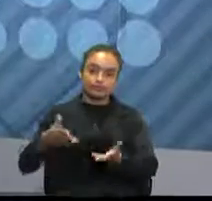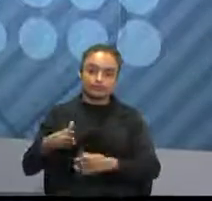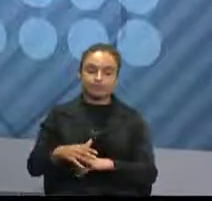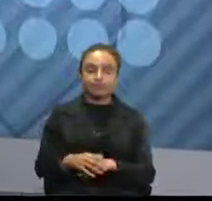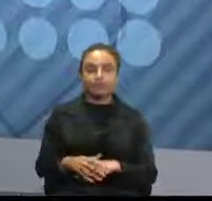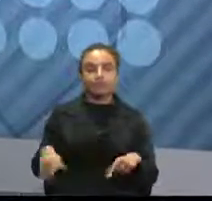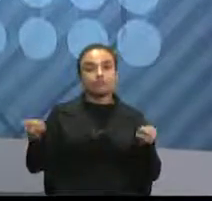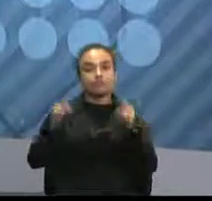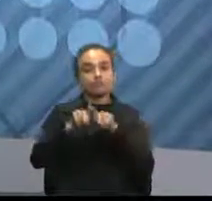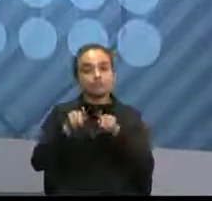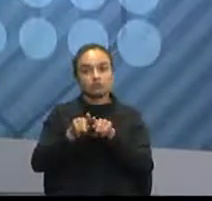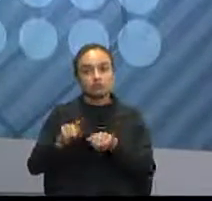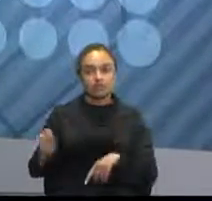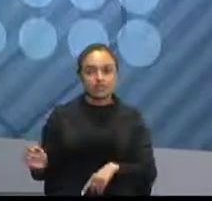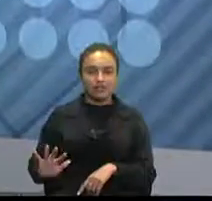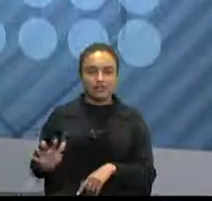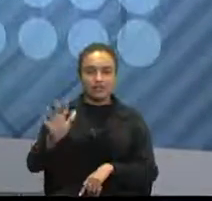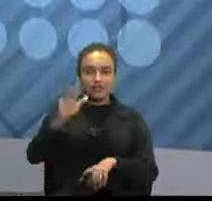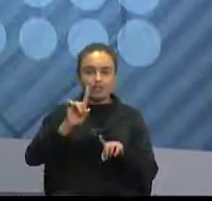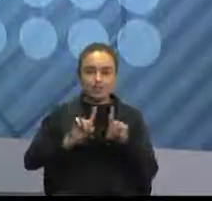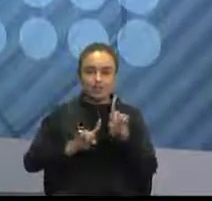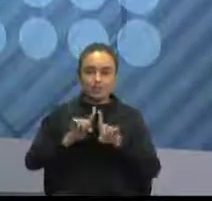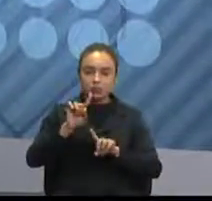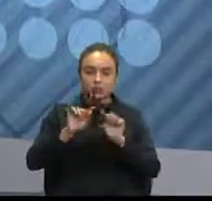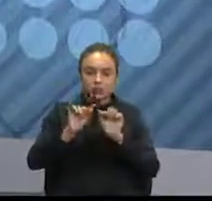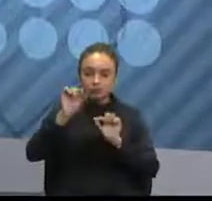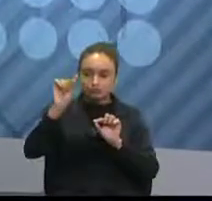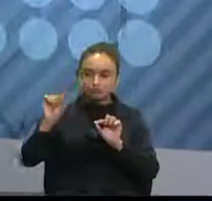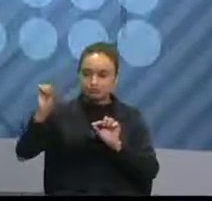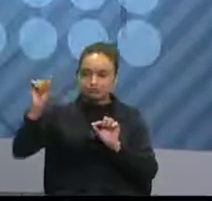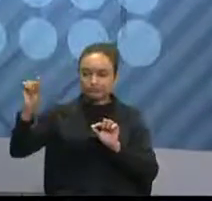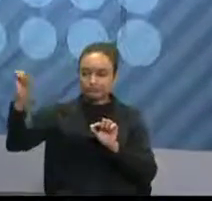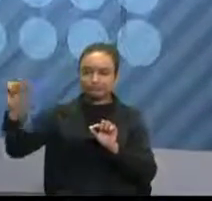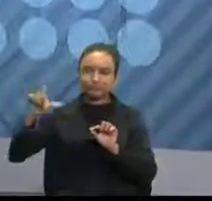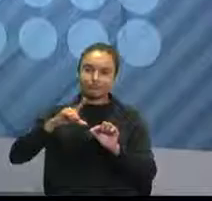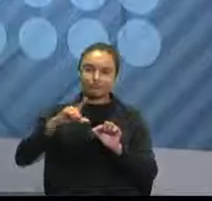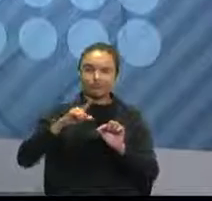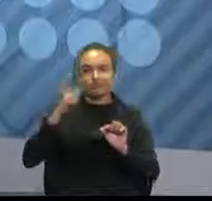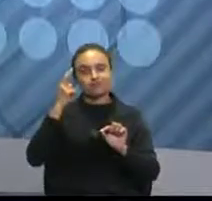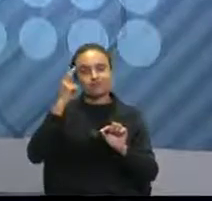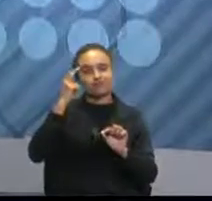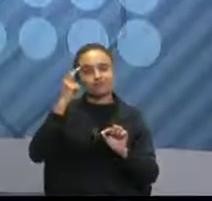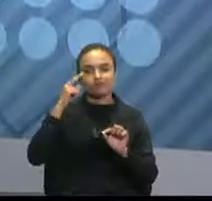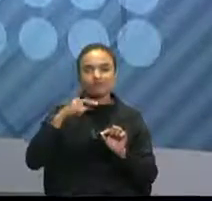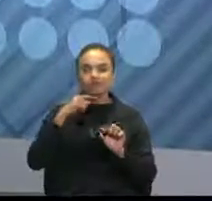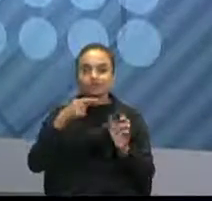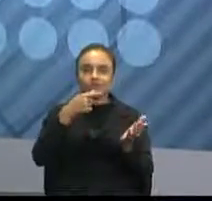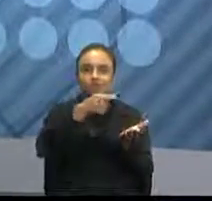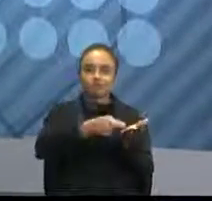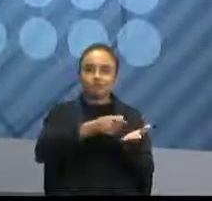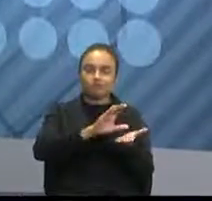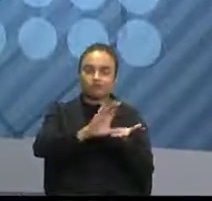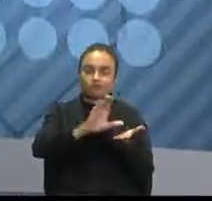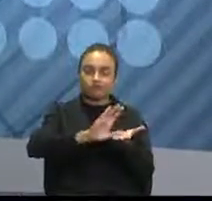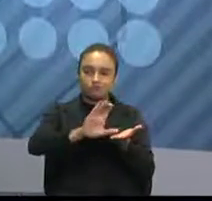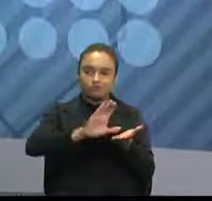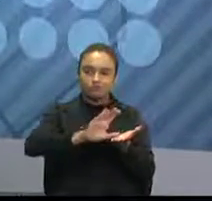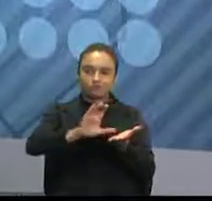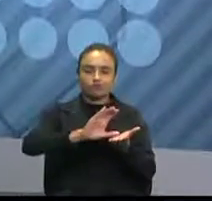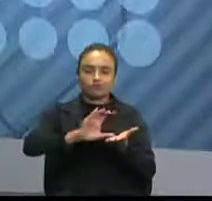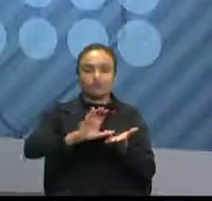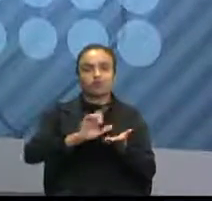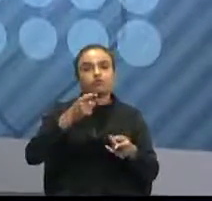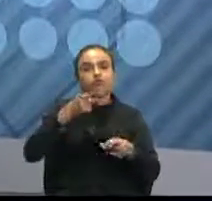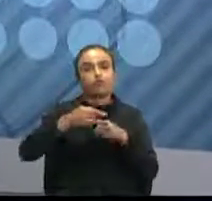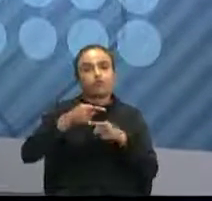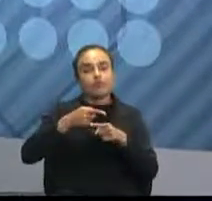a inflação quando o economista no processo inflacionário isso gera muita incerteza para o investidor então a gente tem uma saída de capital porque boa